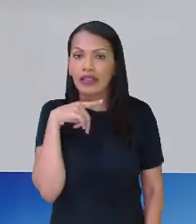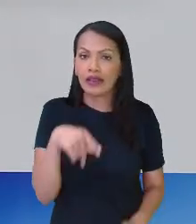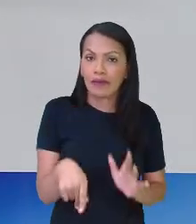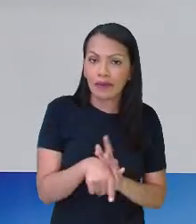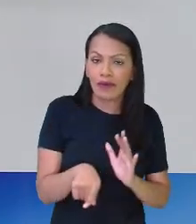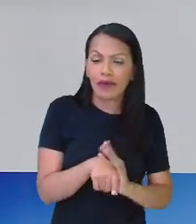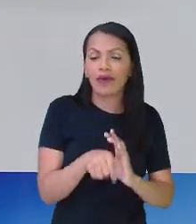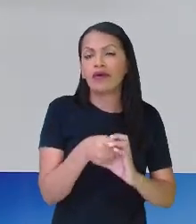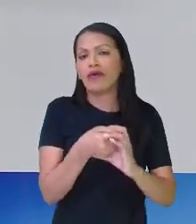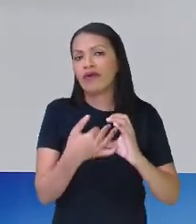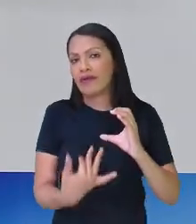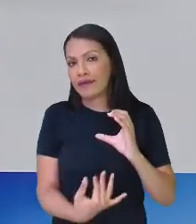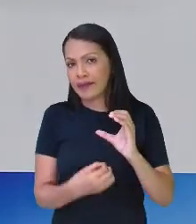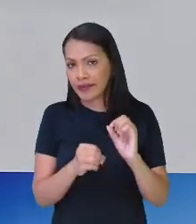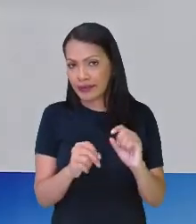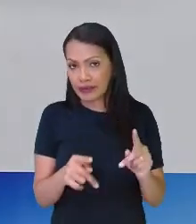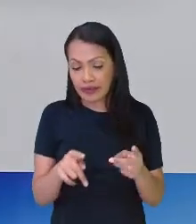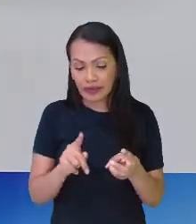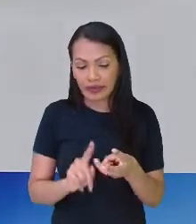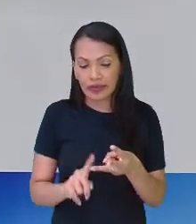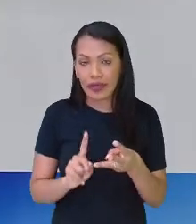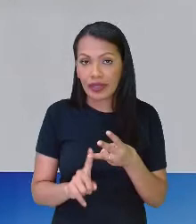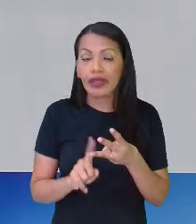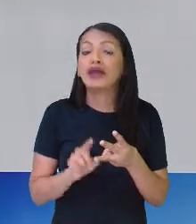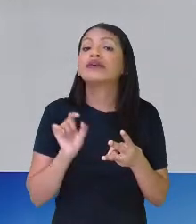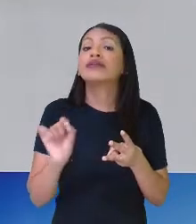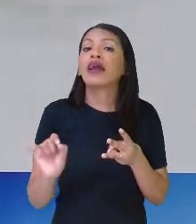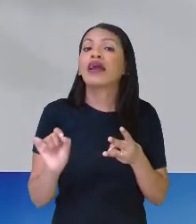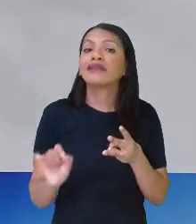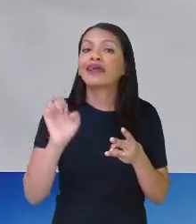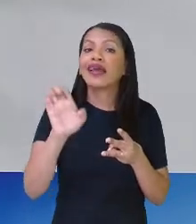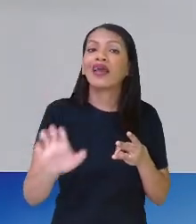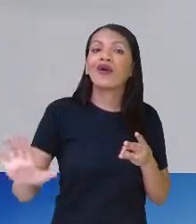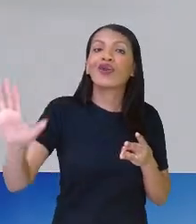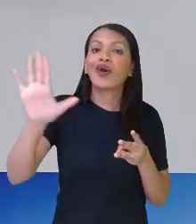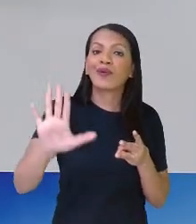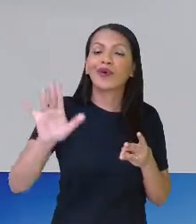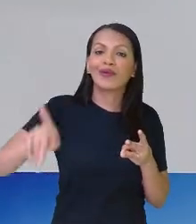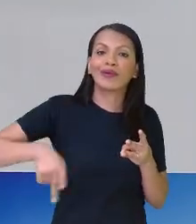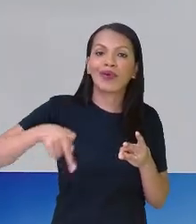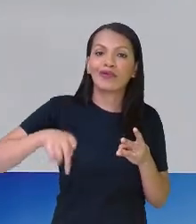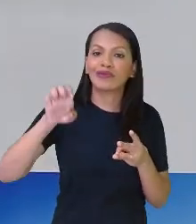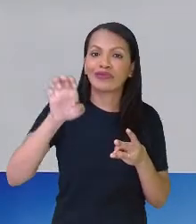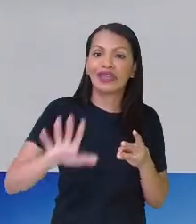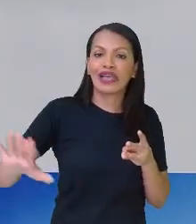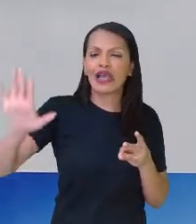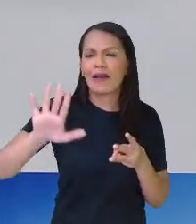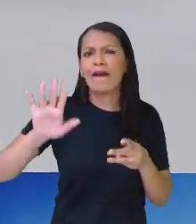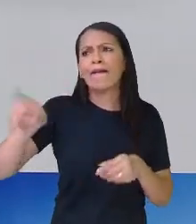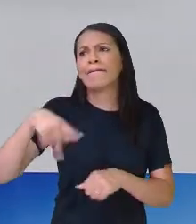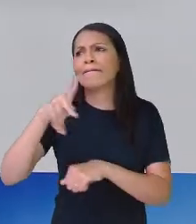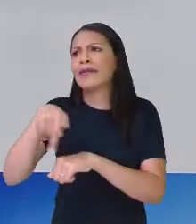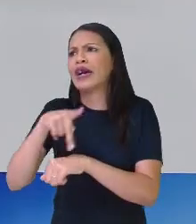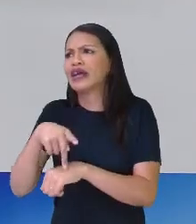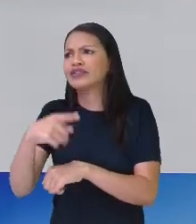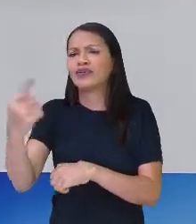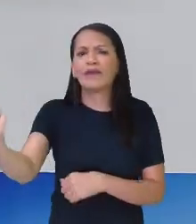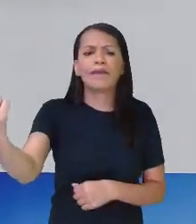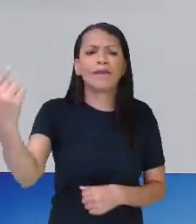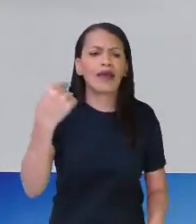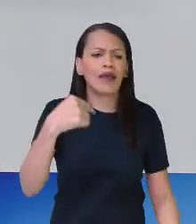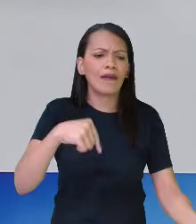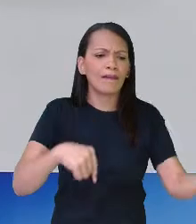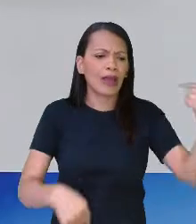característica única e diferente. E também a gente tem quem? Os europeus, que eles também vieram de países diferentes, de